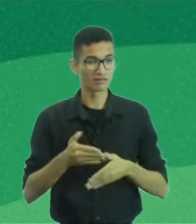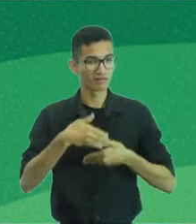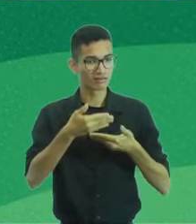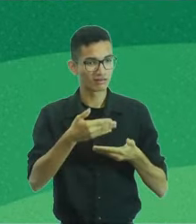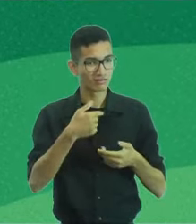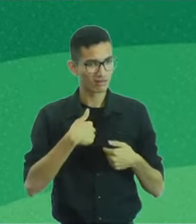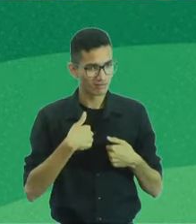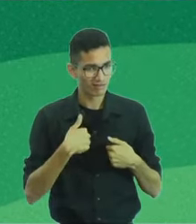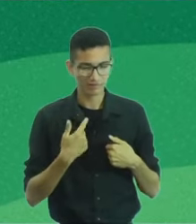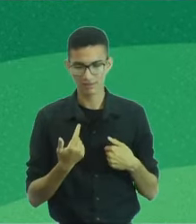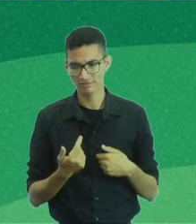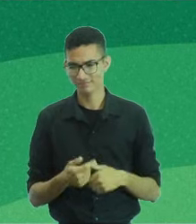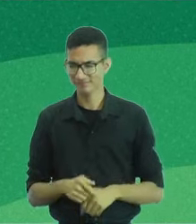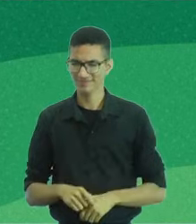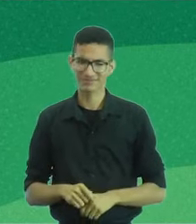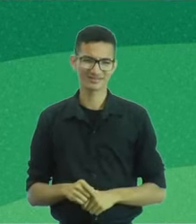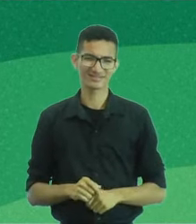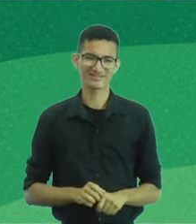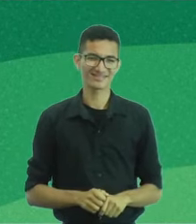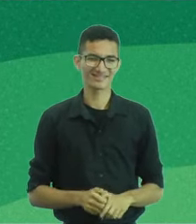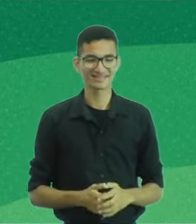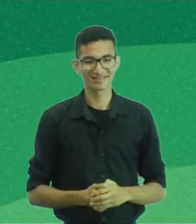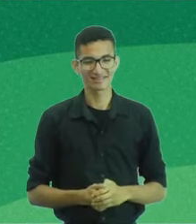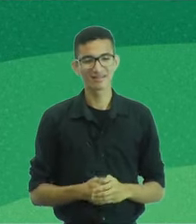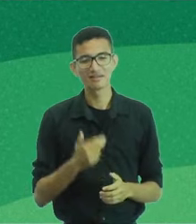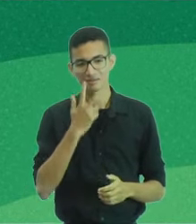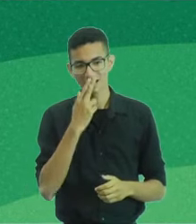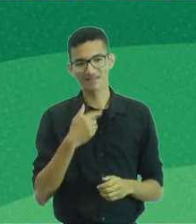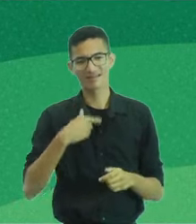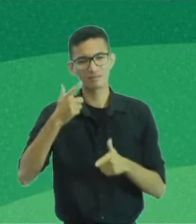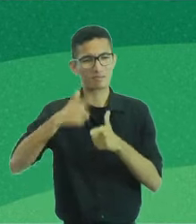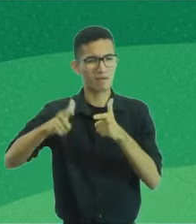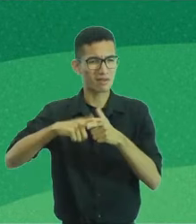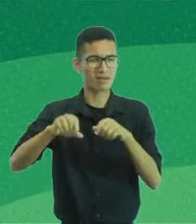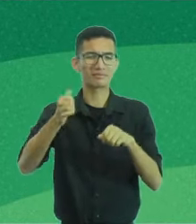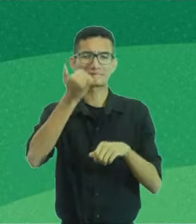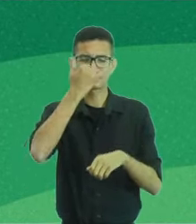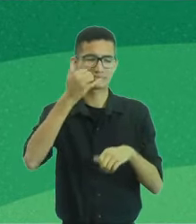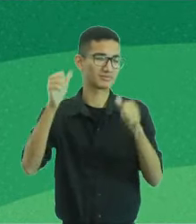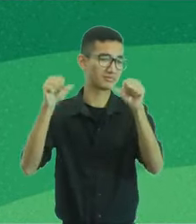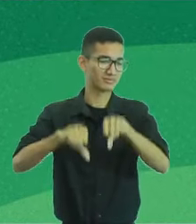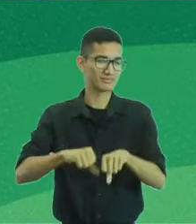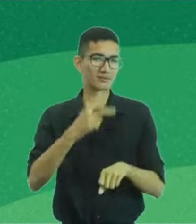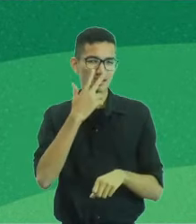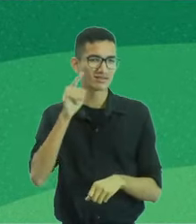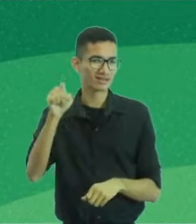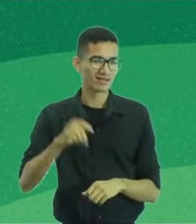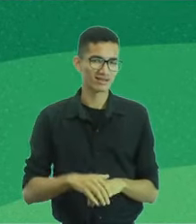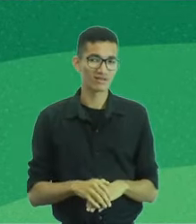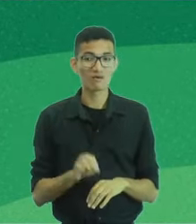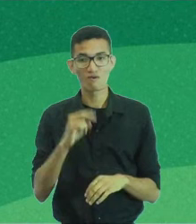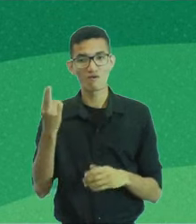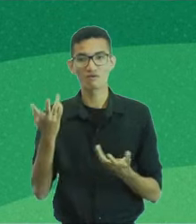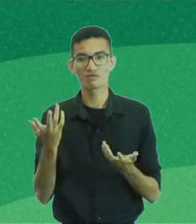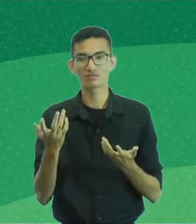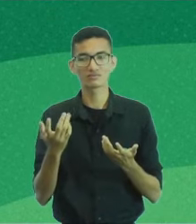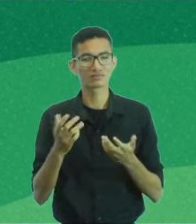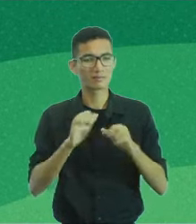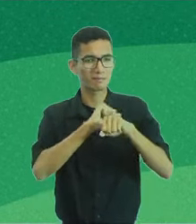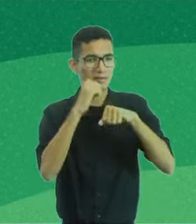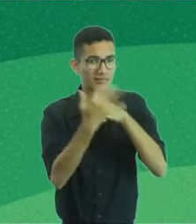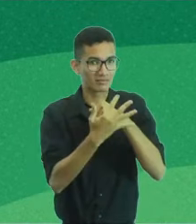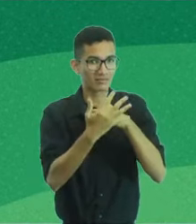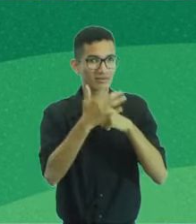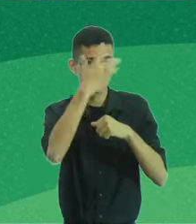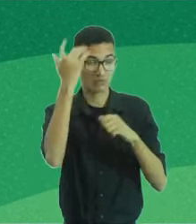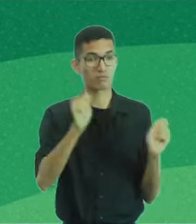para dar um kinot e falei nossa mano deve ter dado tudo errado ou então podia ser porque sei lá depois da pandemia acho que ninguém